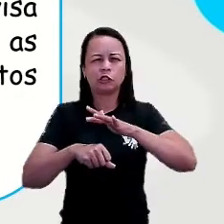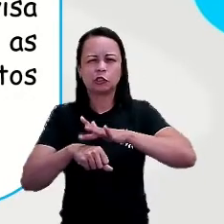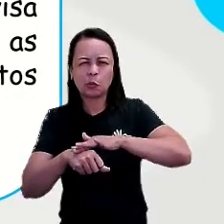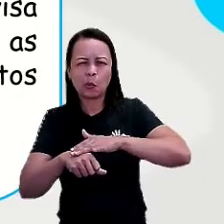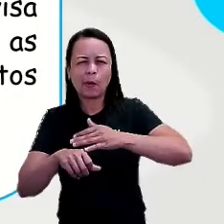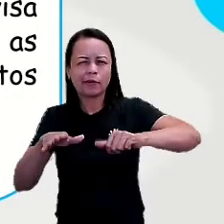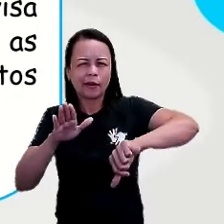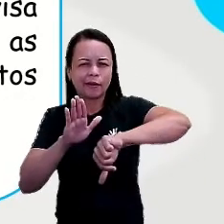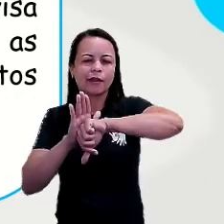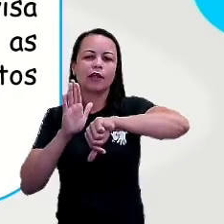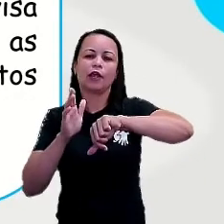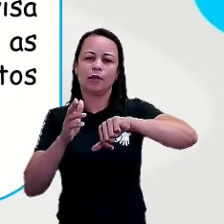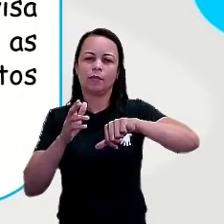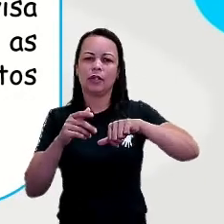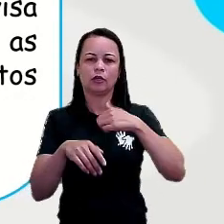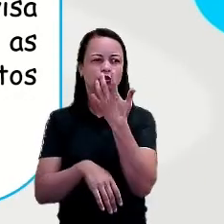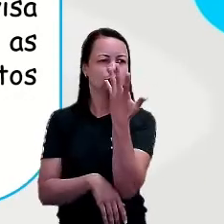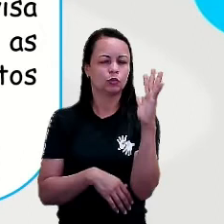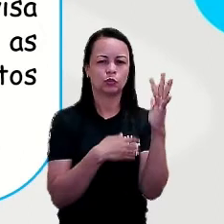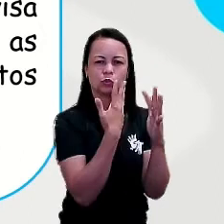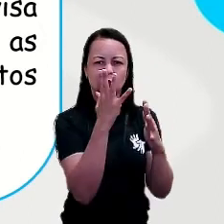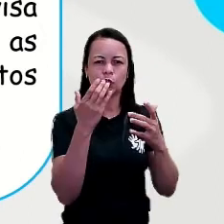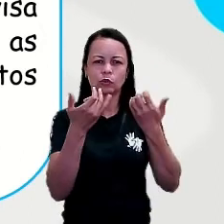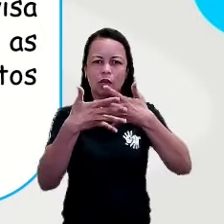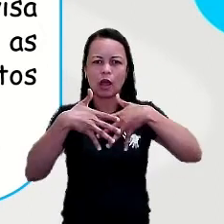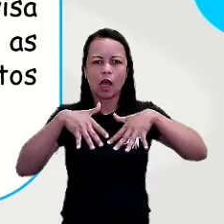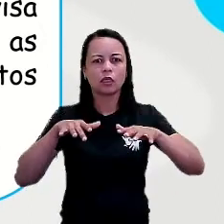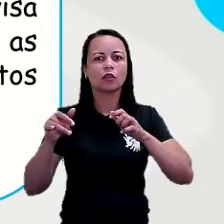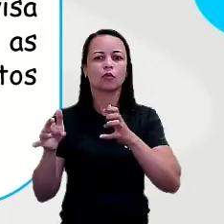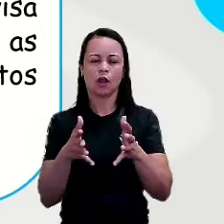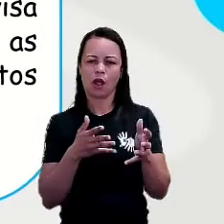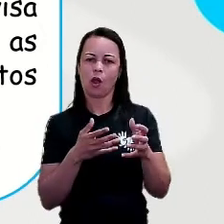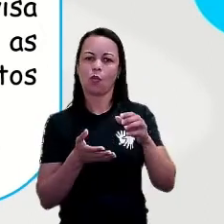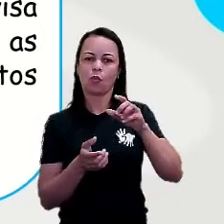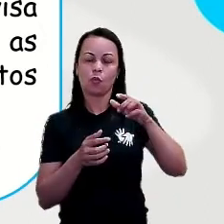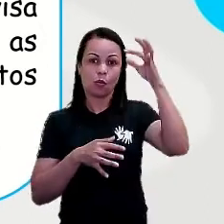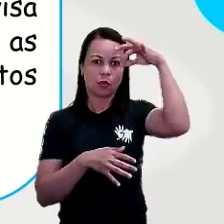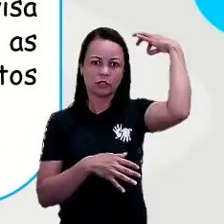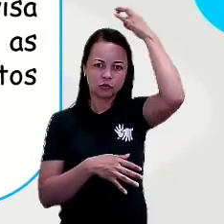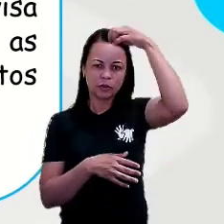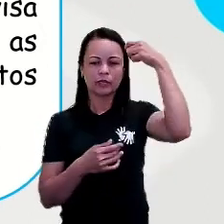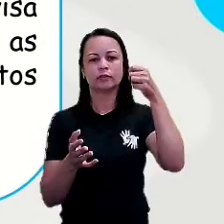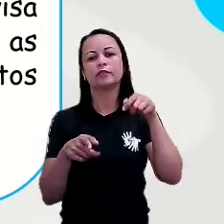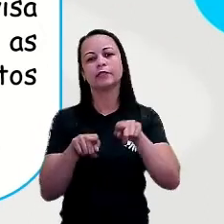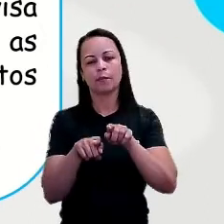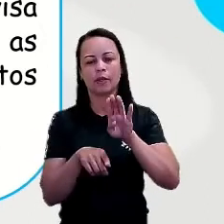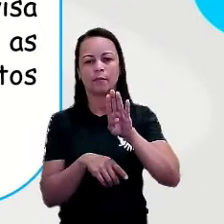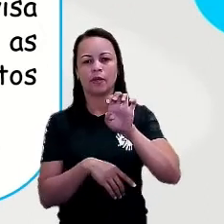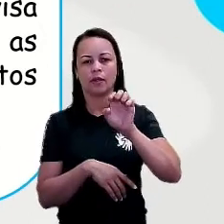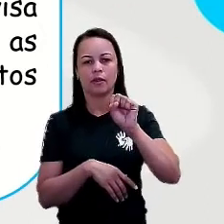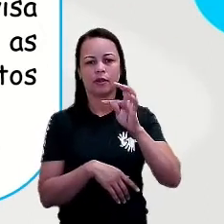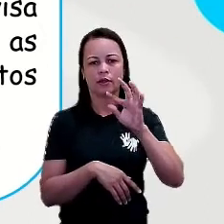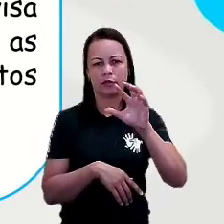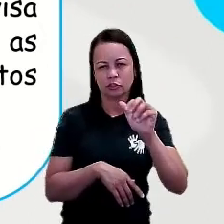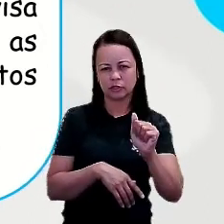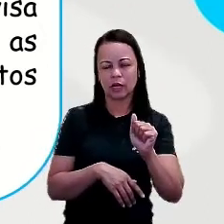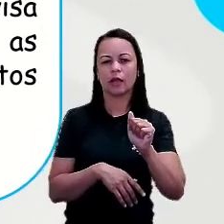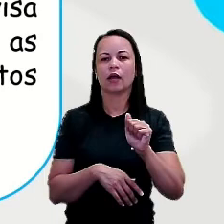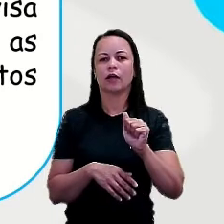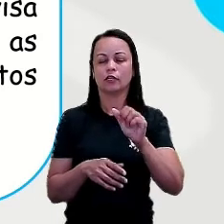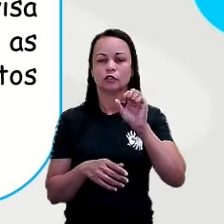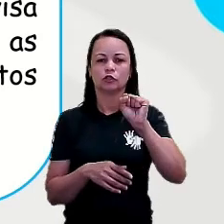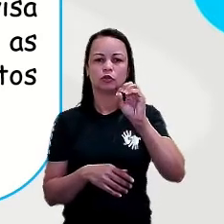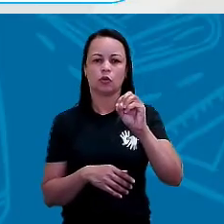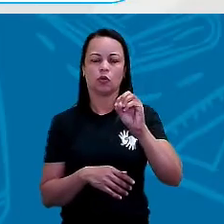crimes, as catástrofes naturais, os espíritos e as bestas sobrenaturais. Então, aquele tema assim que